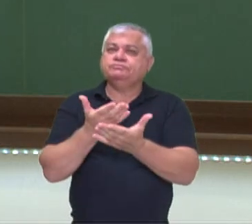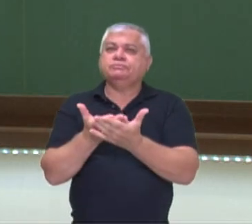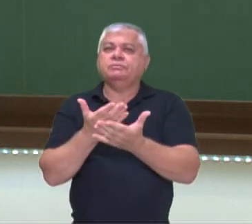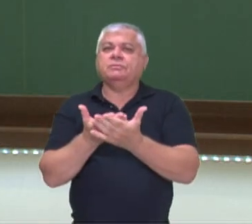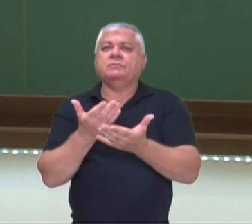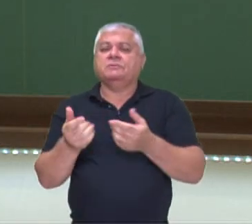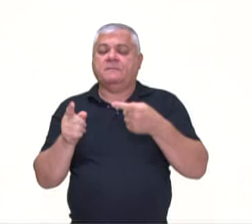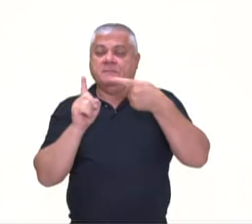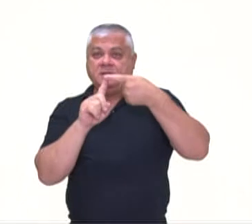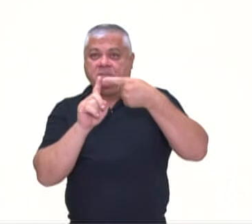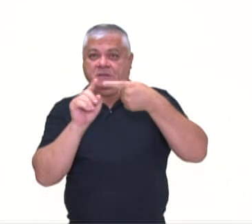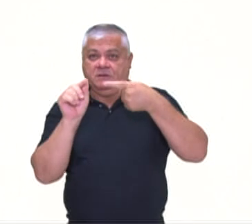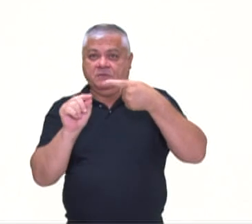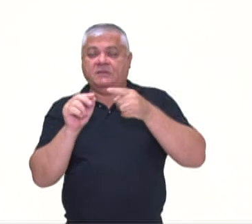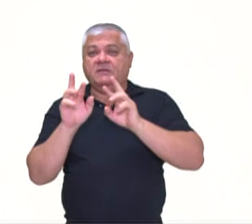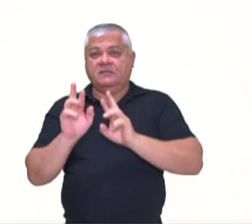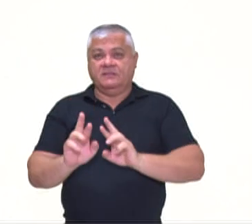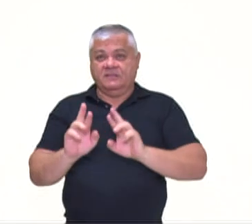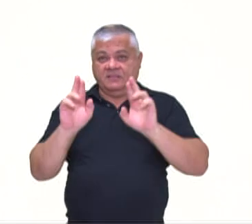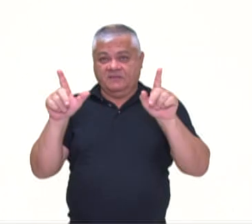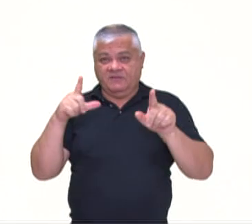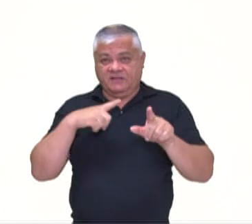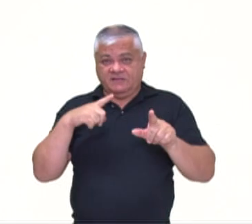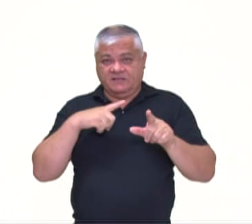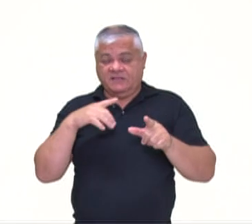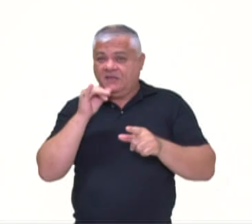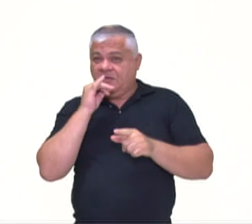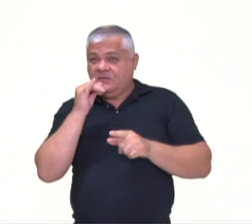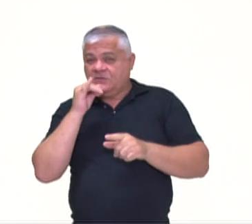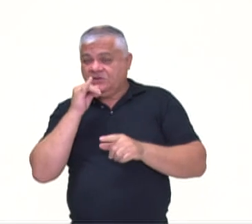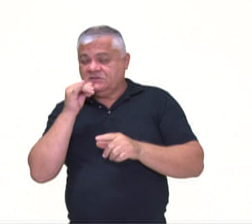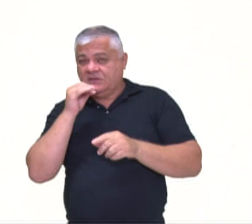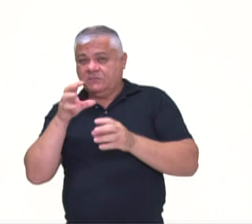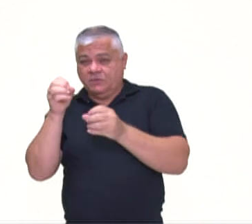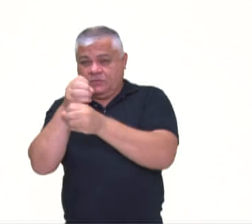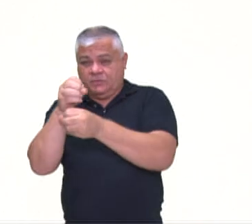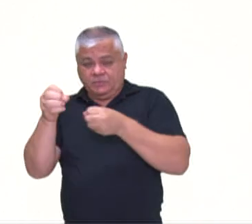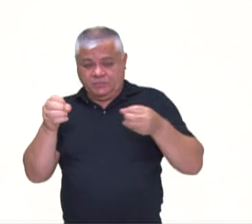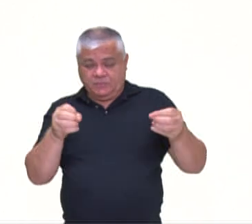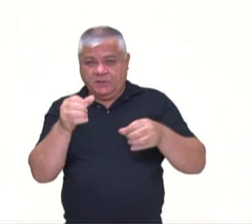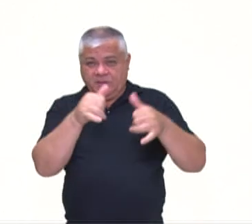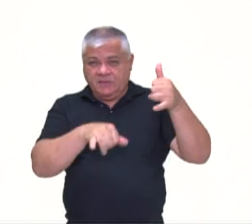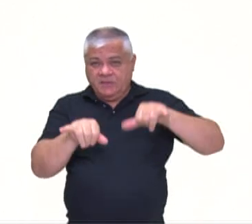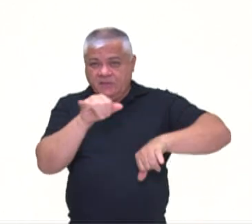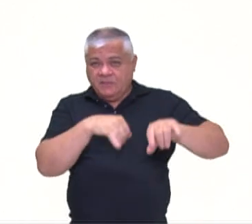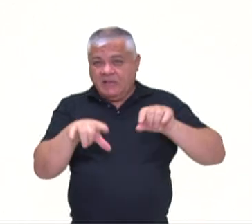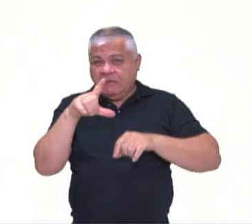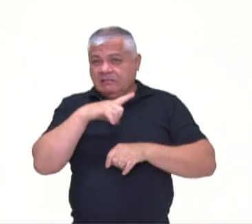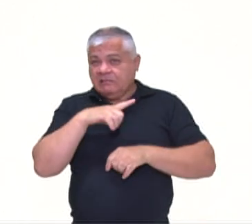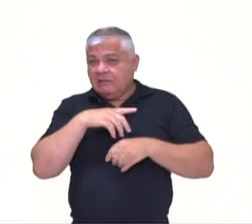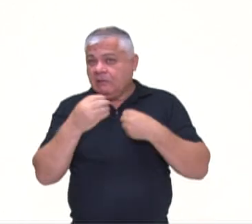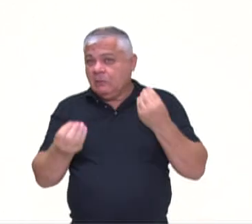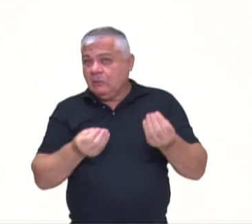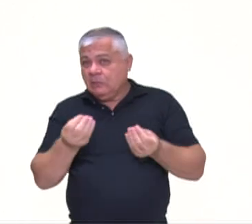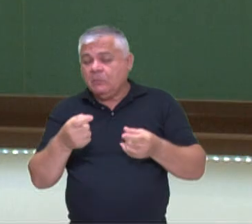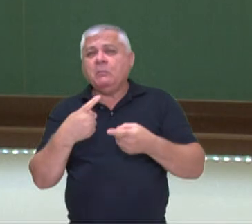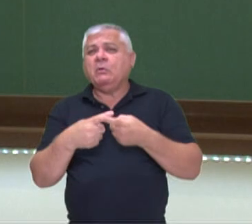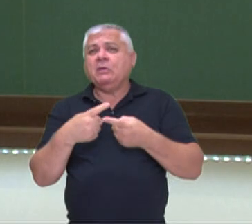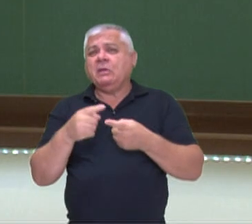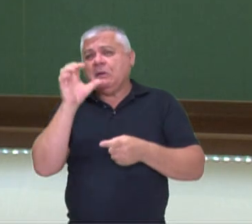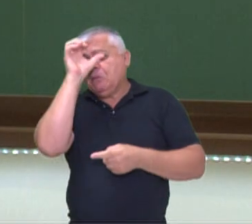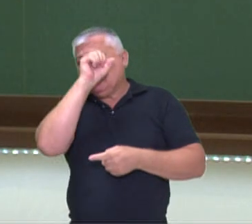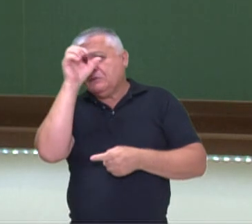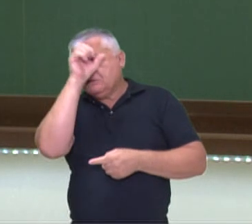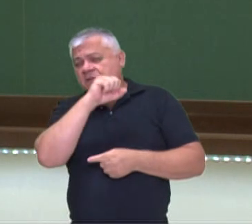quais são elas? A diferença entre uma equação química e uma reação química? Por que aprender estequiometria? Vamos lá,